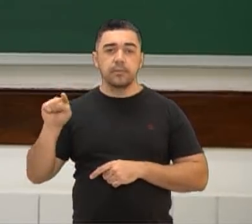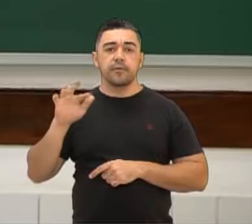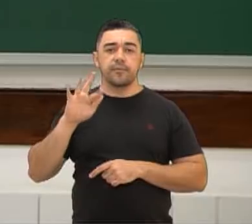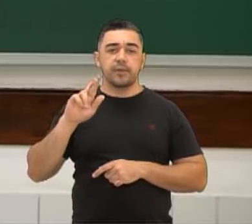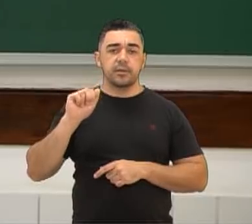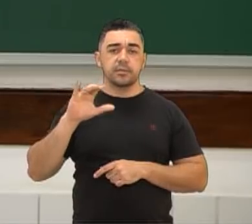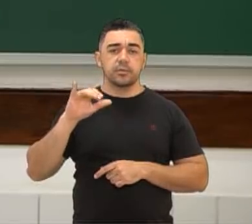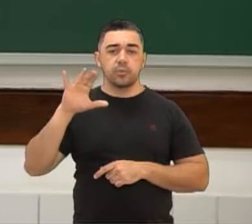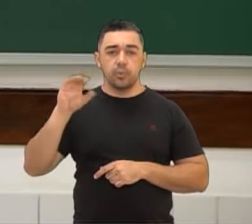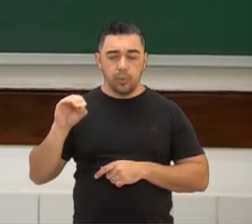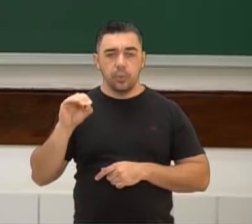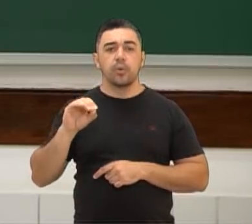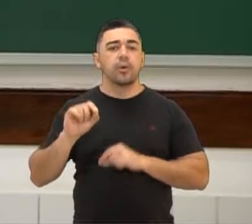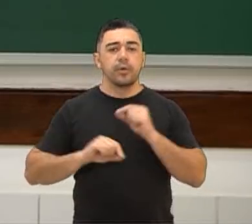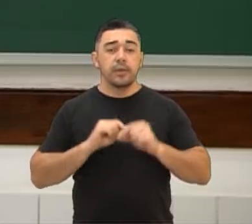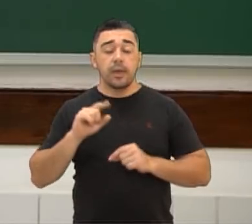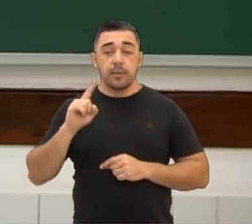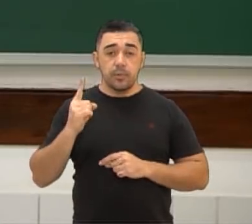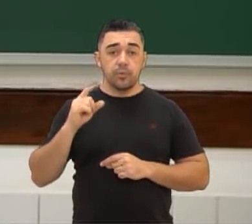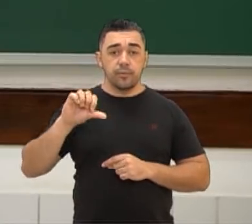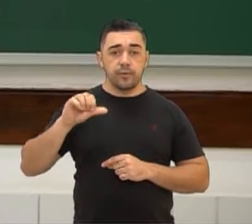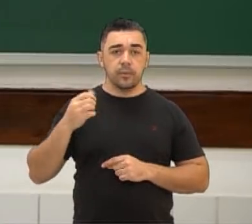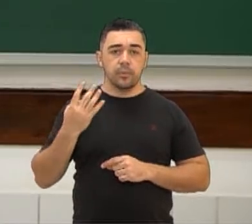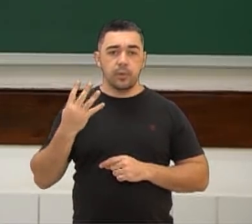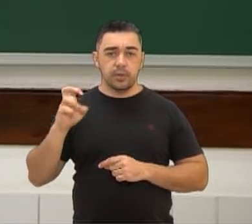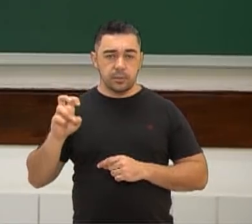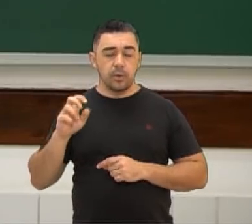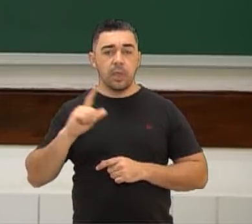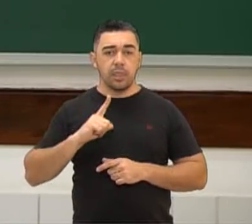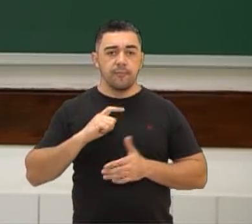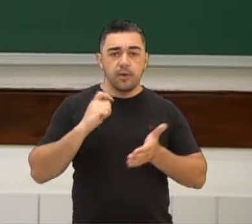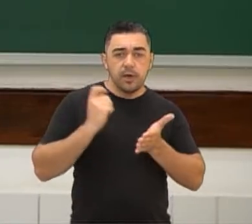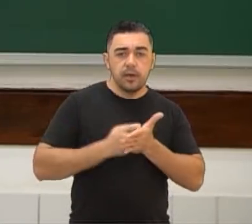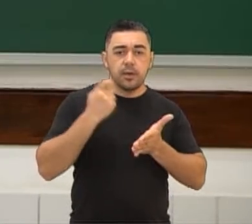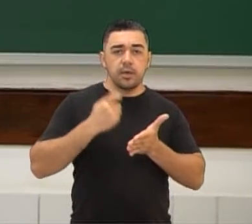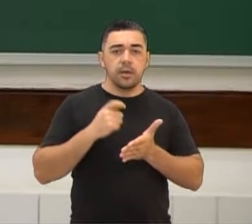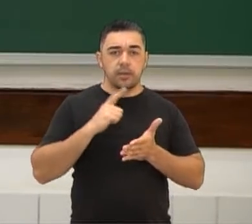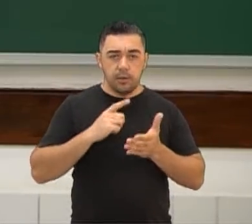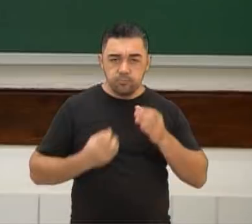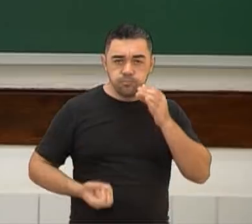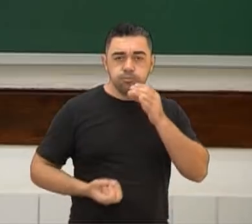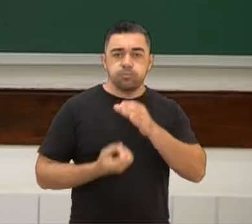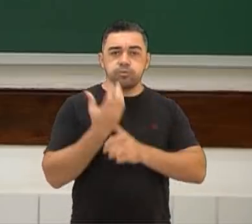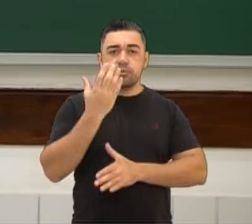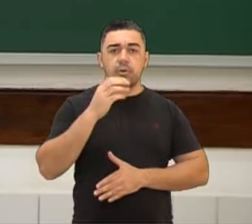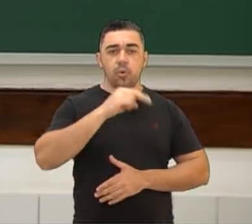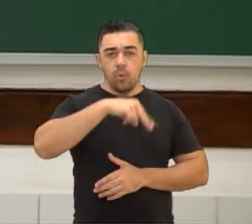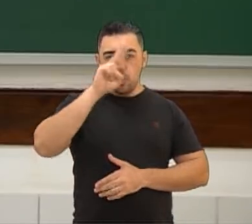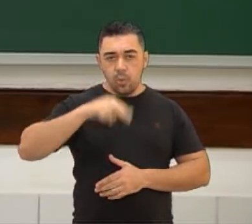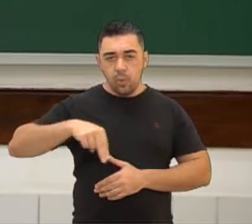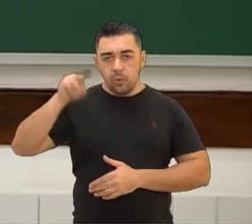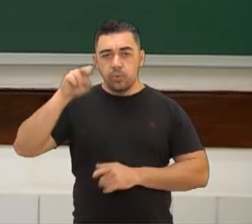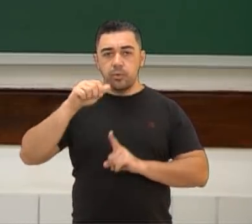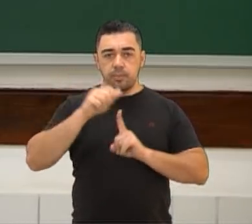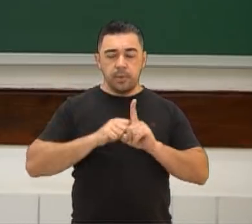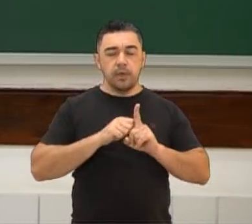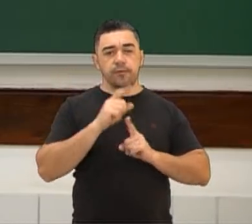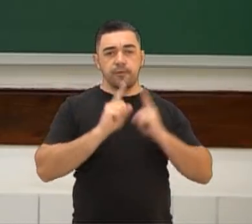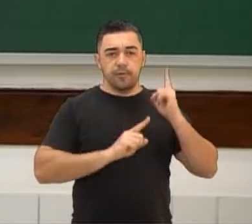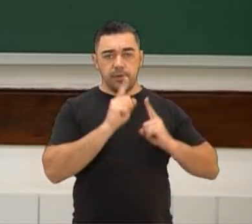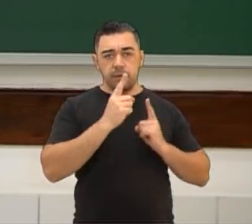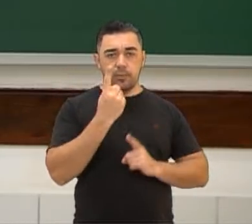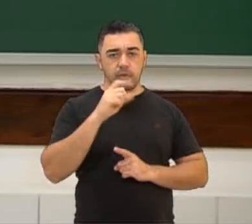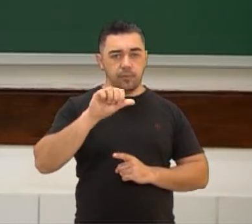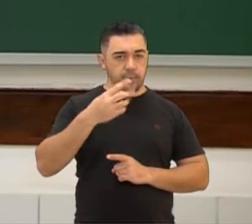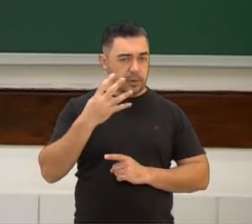junho de 1945, que firmou então a criação da ONU, decidida ali em fevereiro de 45.